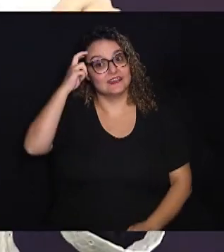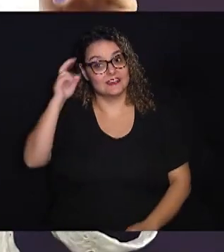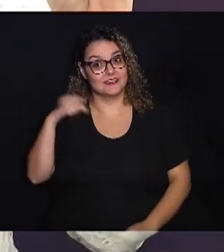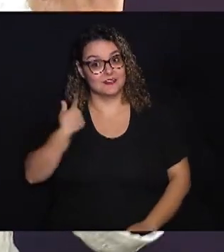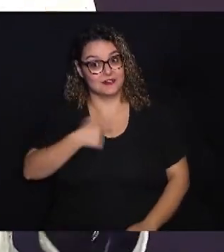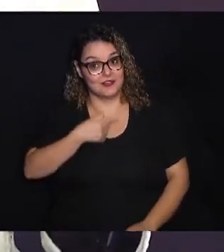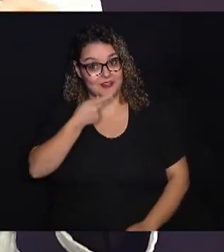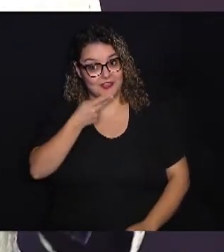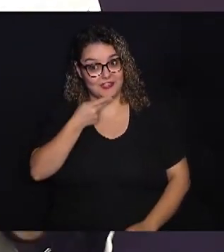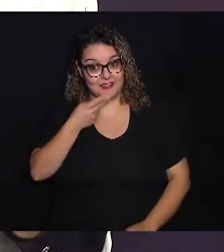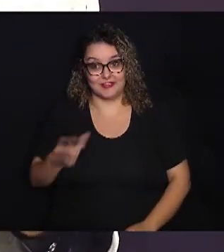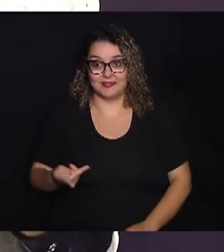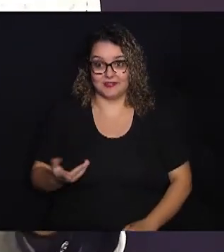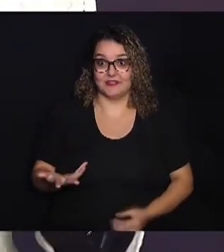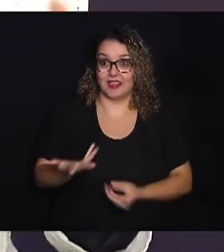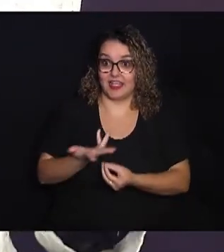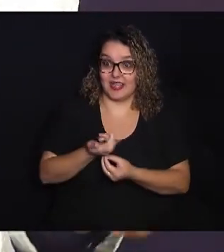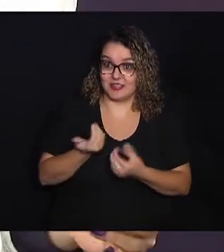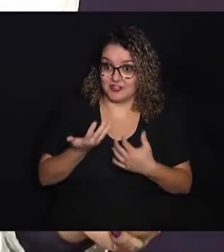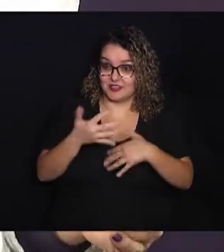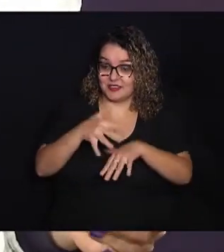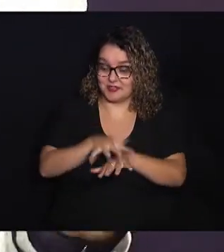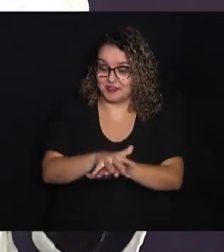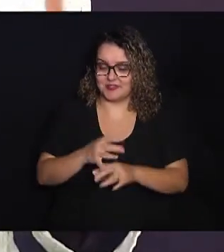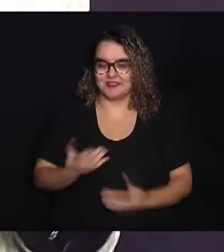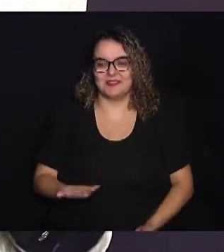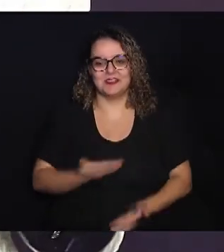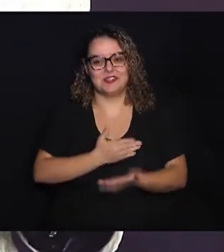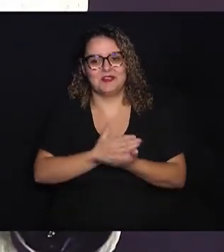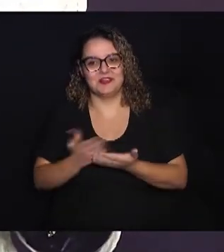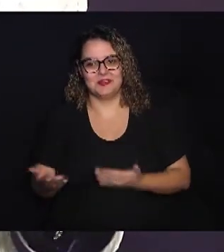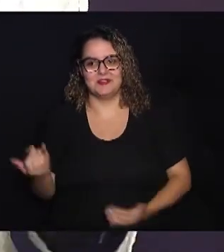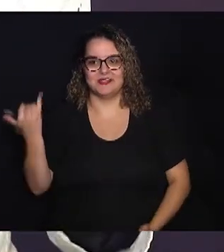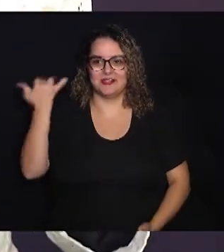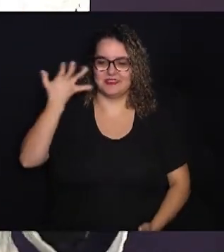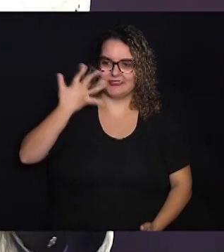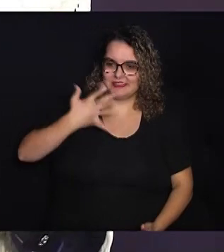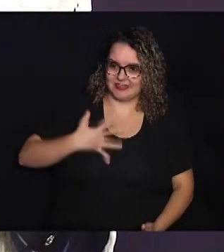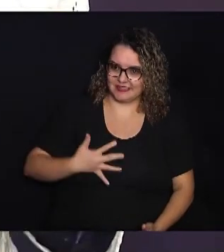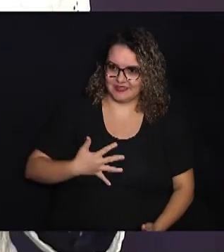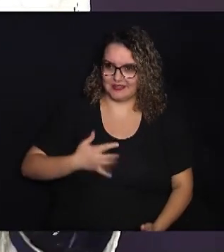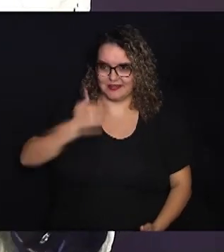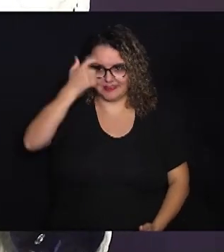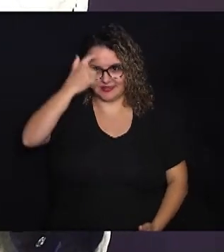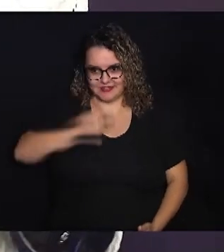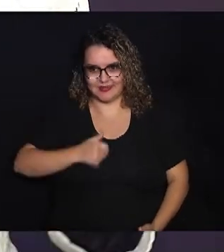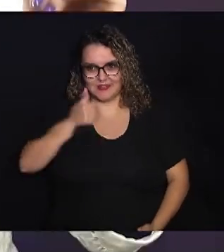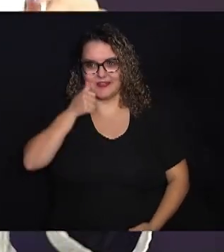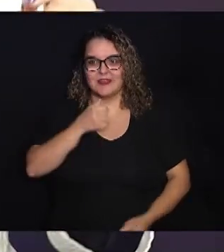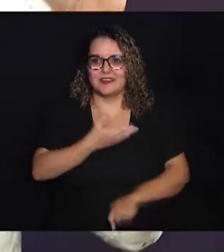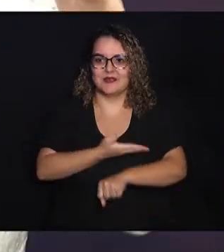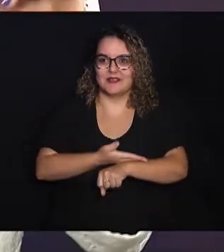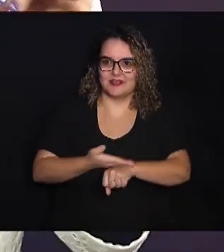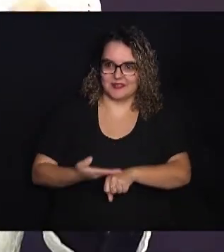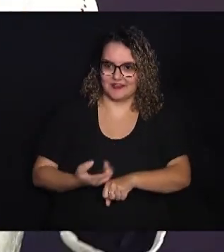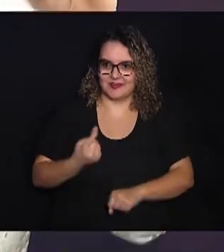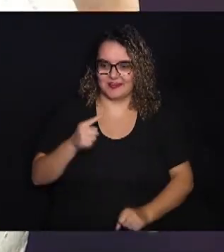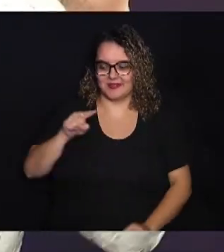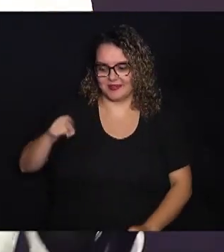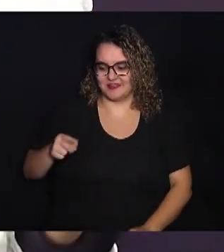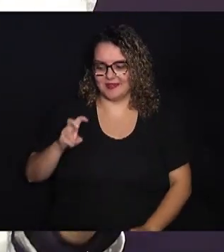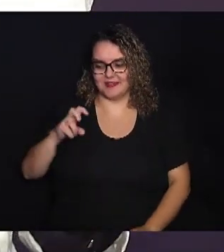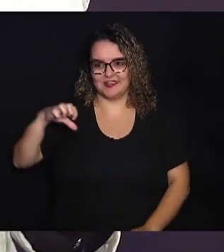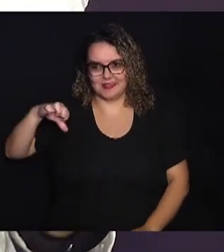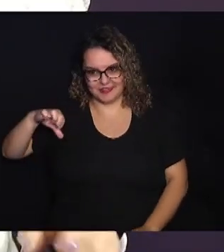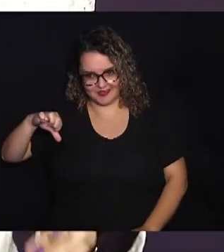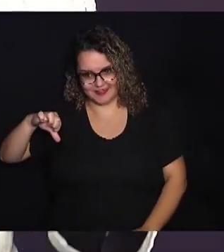sobre arte inclusiva. Então eu começo agora me autodescrevendo. Eu sou uma mulher branca de